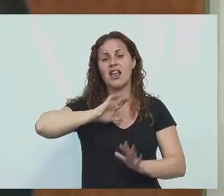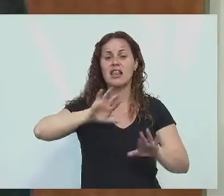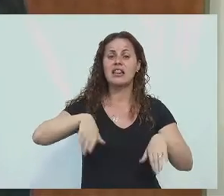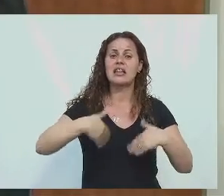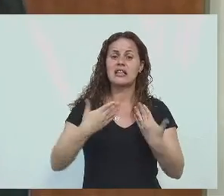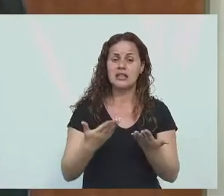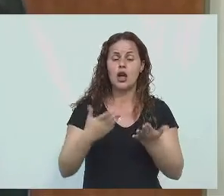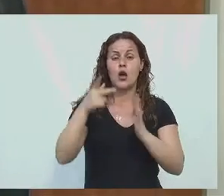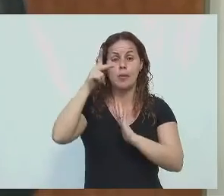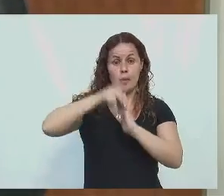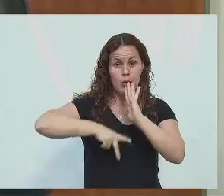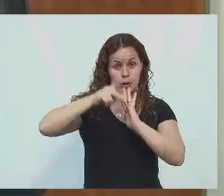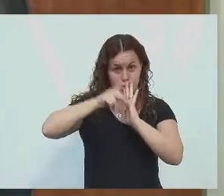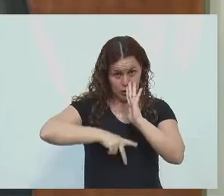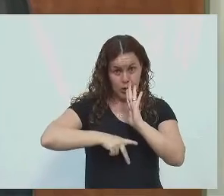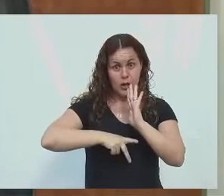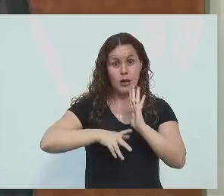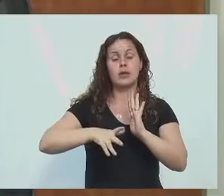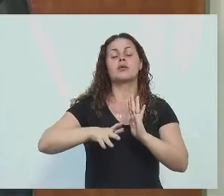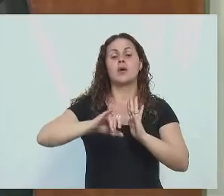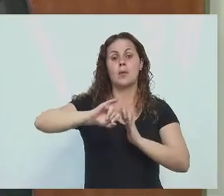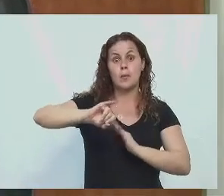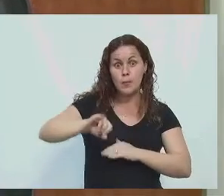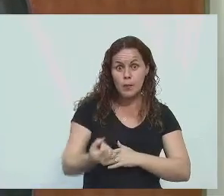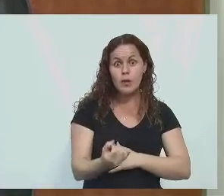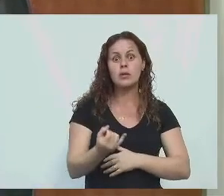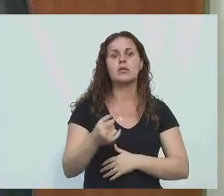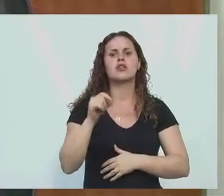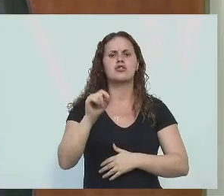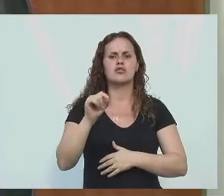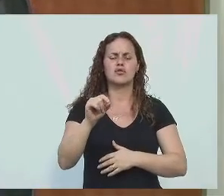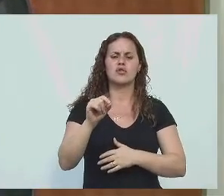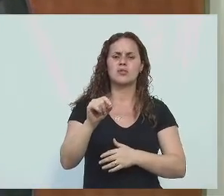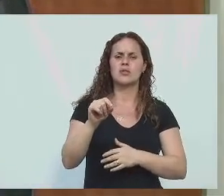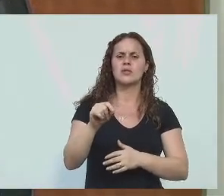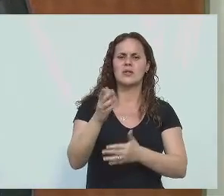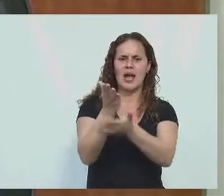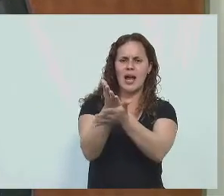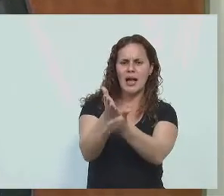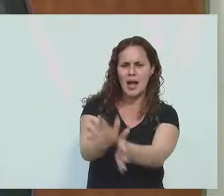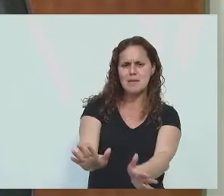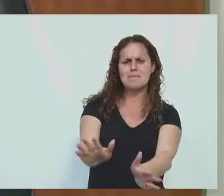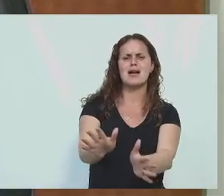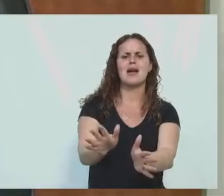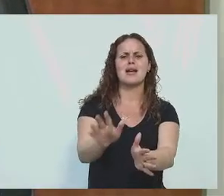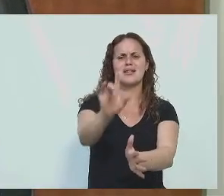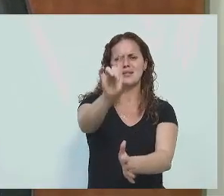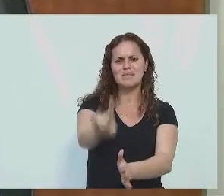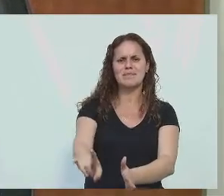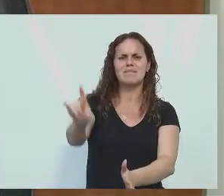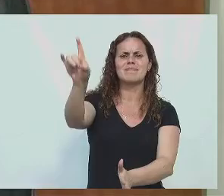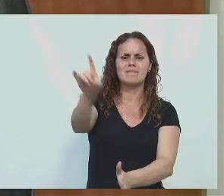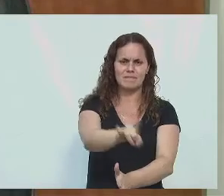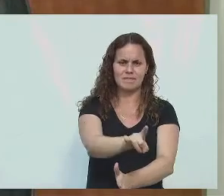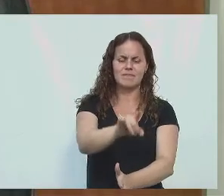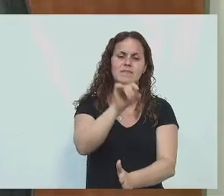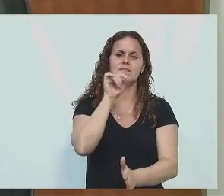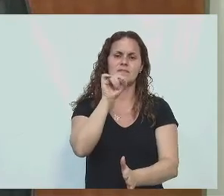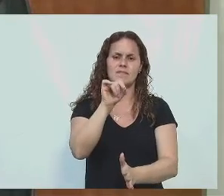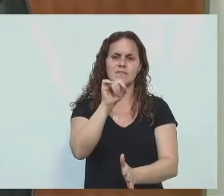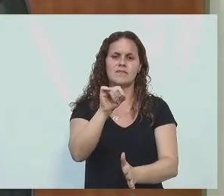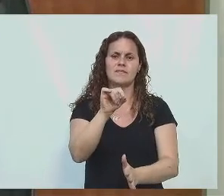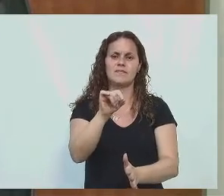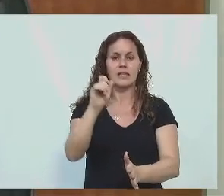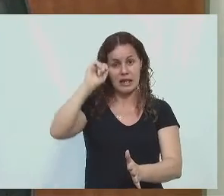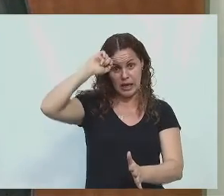o projeto é uma forma de oportunizar, é uma forma de combater, é uma forma realmente de colocar o